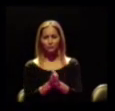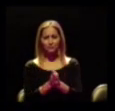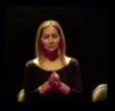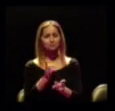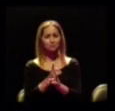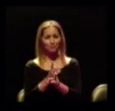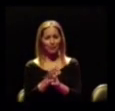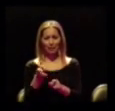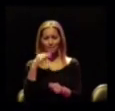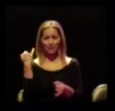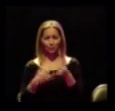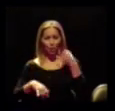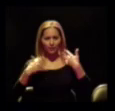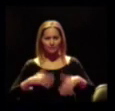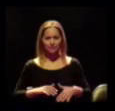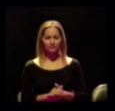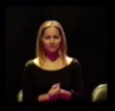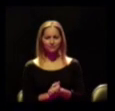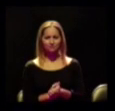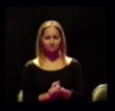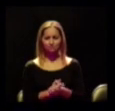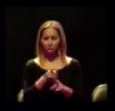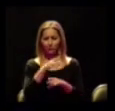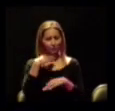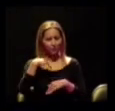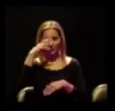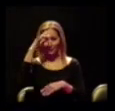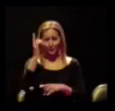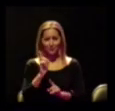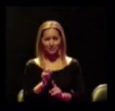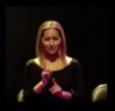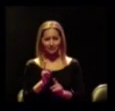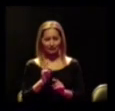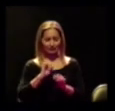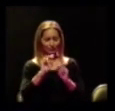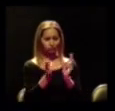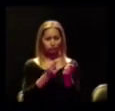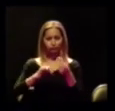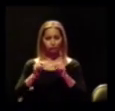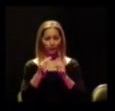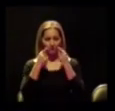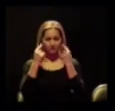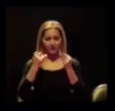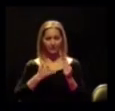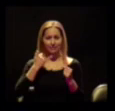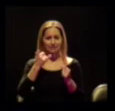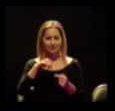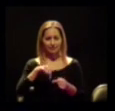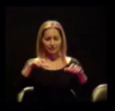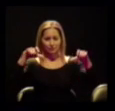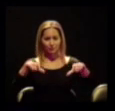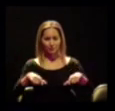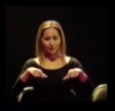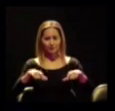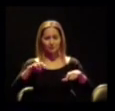mais radicais. Nem imaginam as manobras que vamos ver aqui no pavilhão